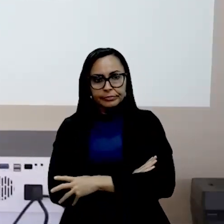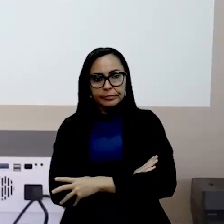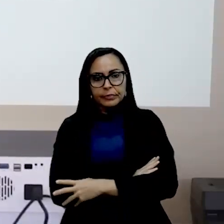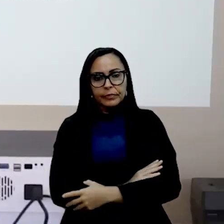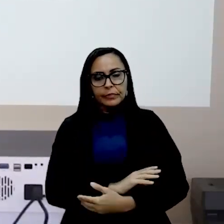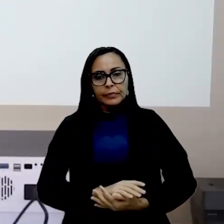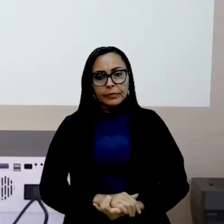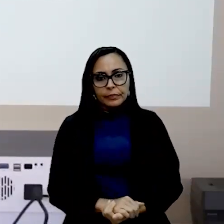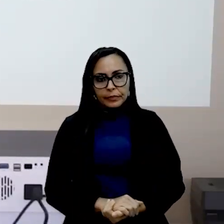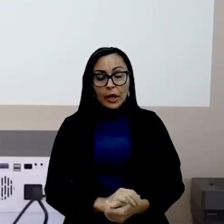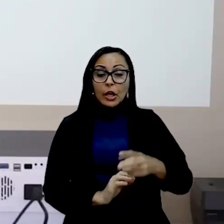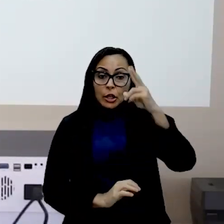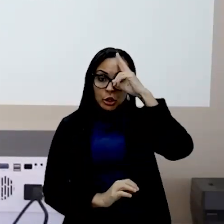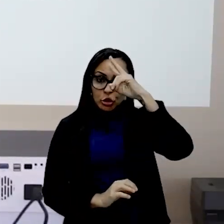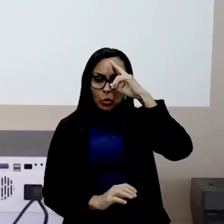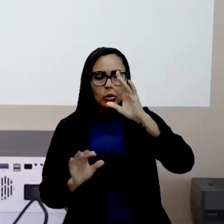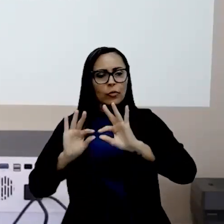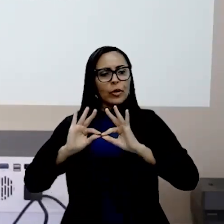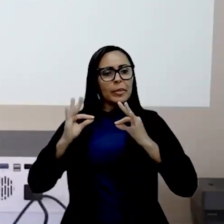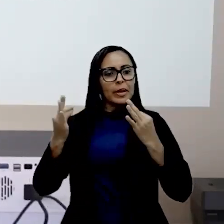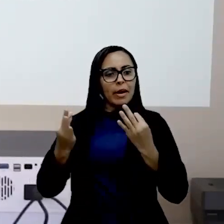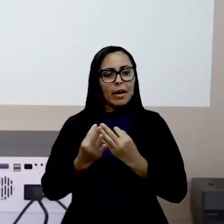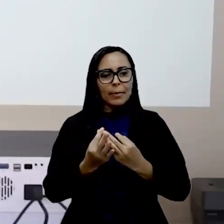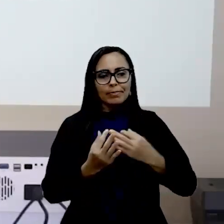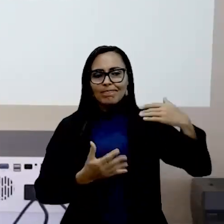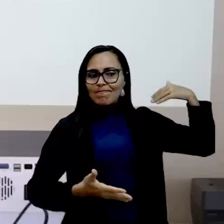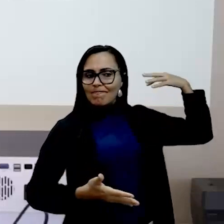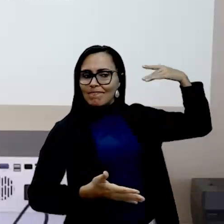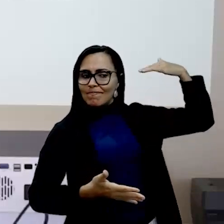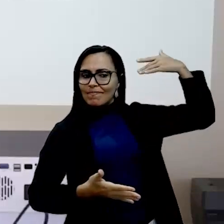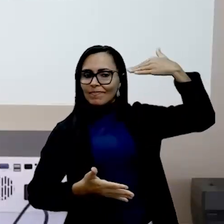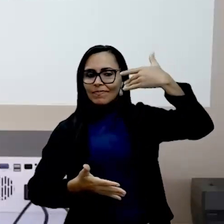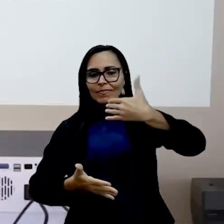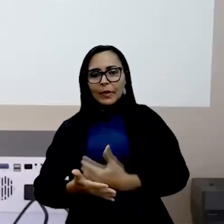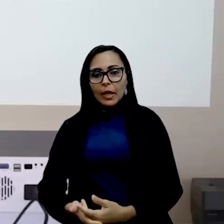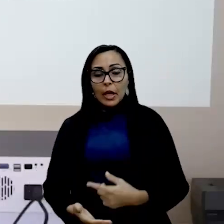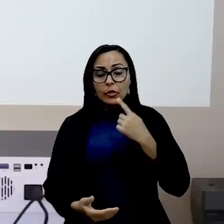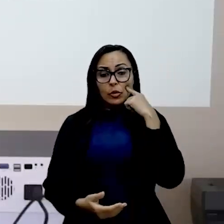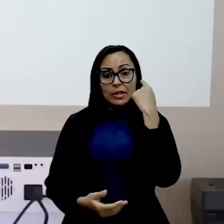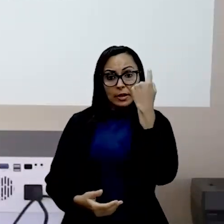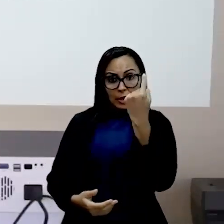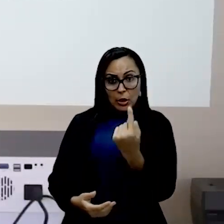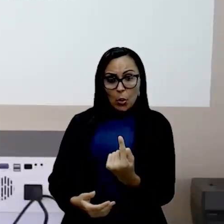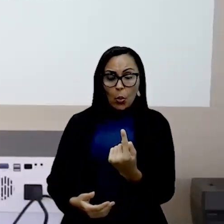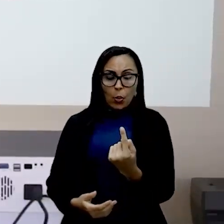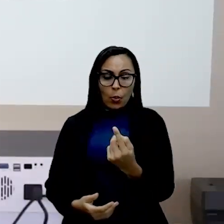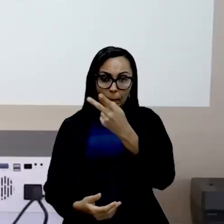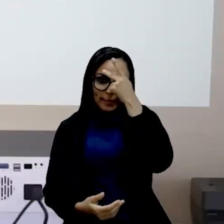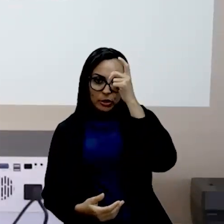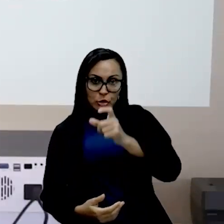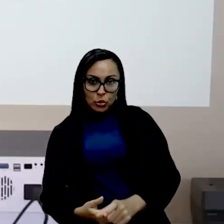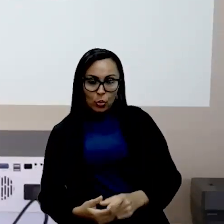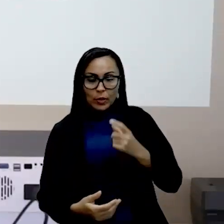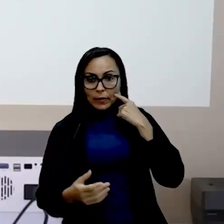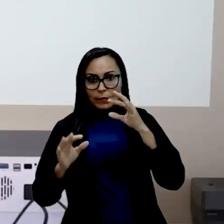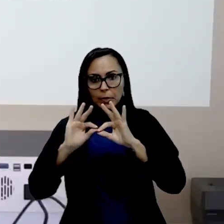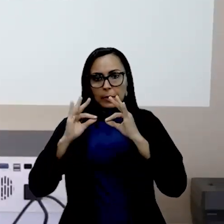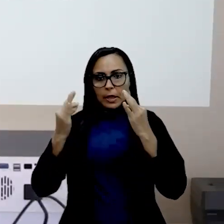aqui, ó. Seria. Se você tem um parente com câncer de próstata, seu risco aumenta 2